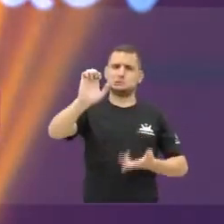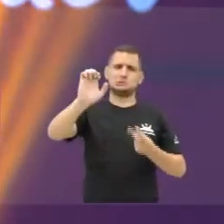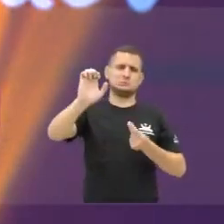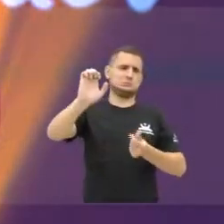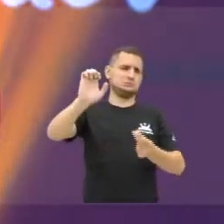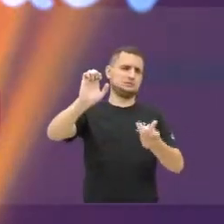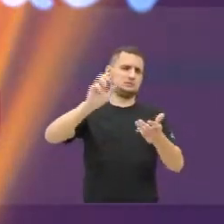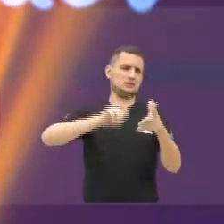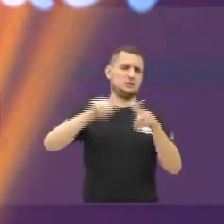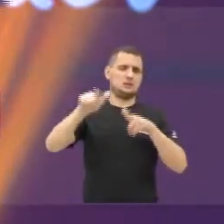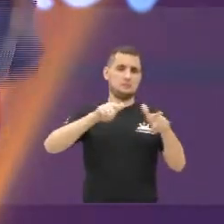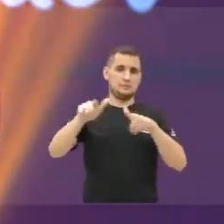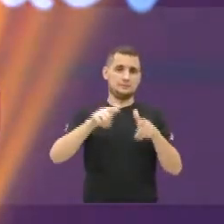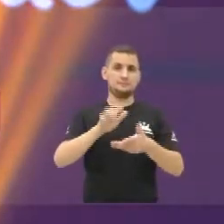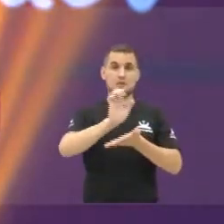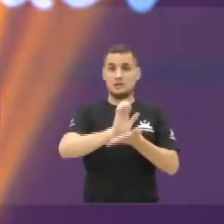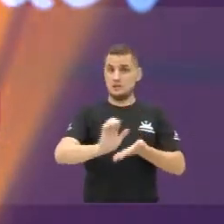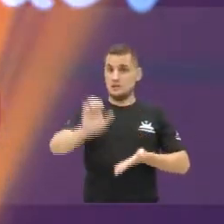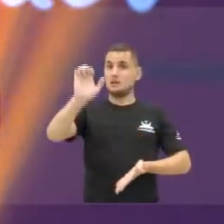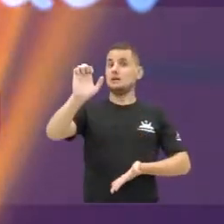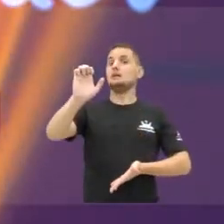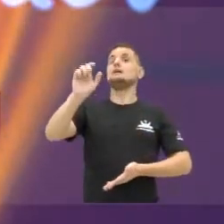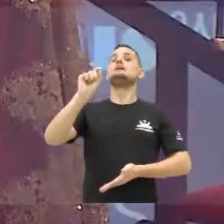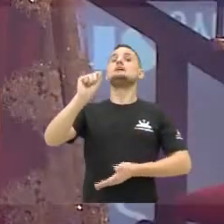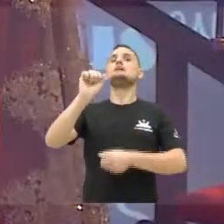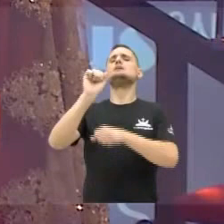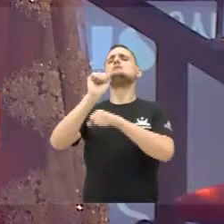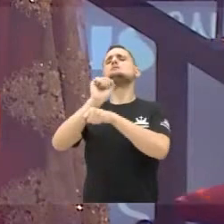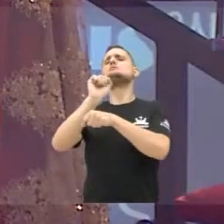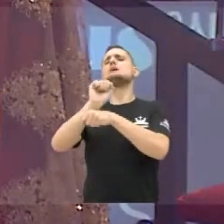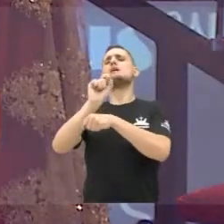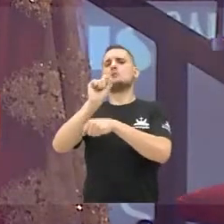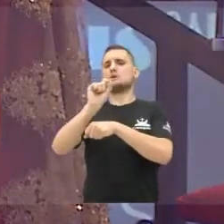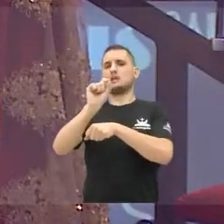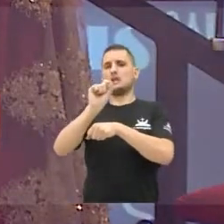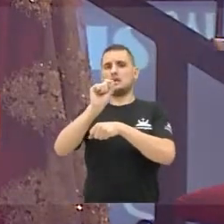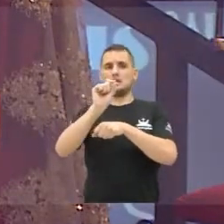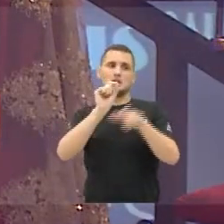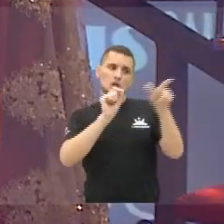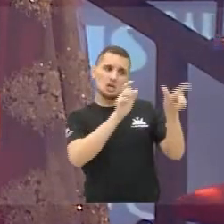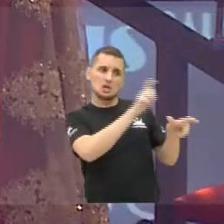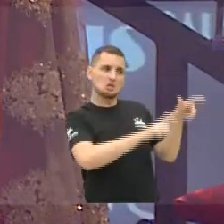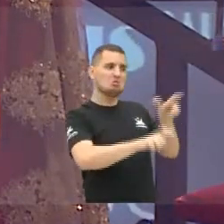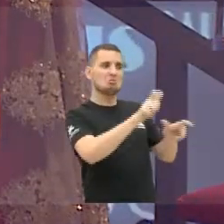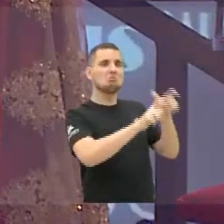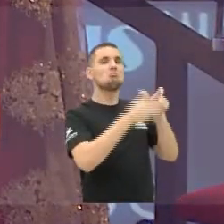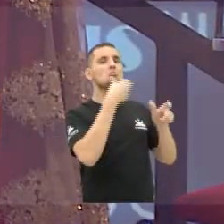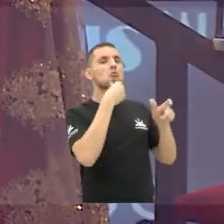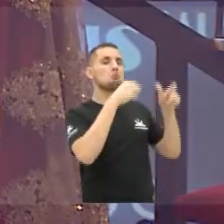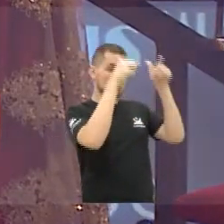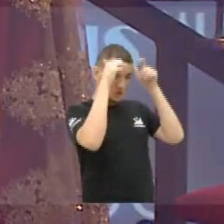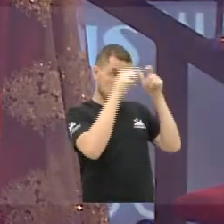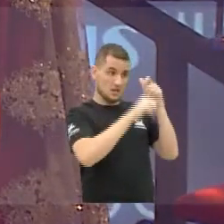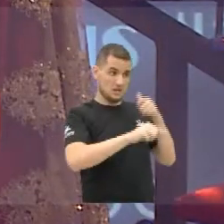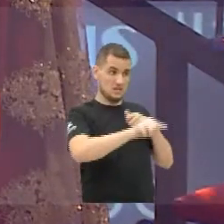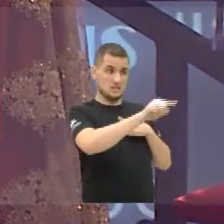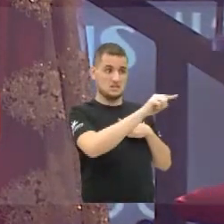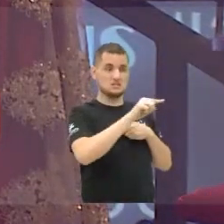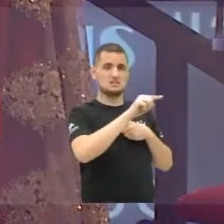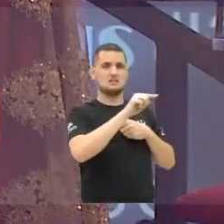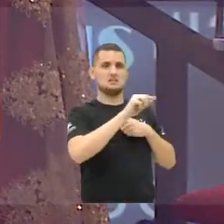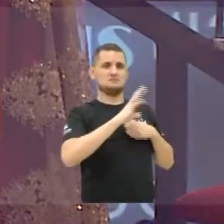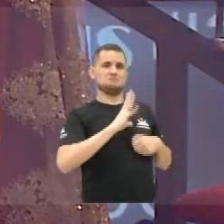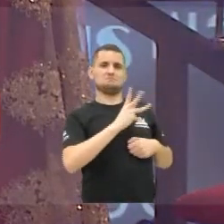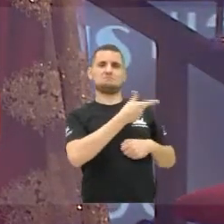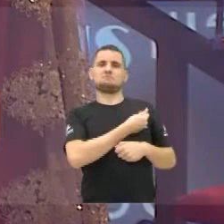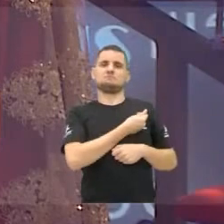Elias esperava que com aqueles sinais, os reis Acabe e Jezabel se